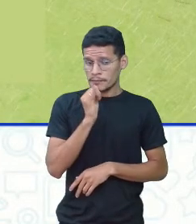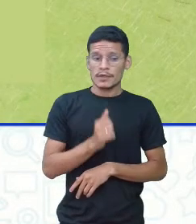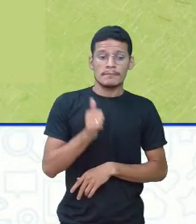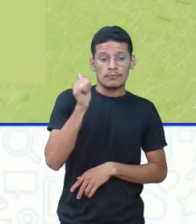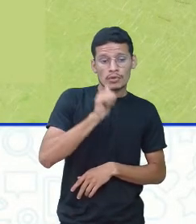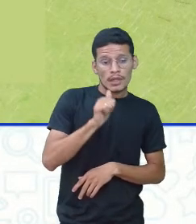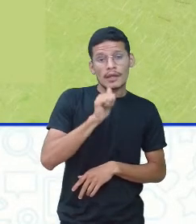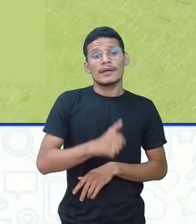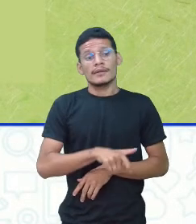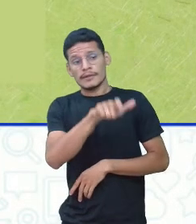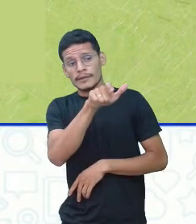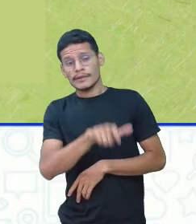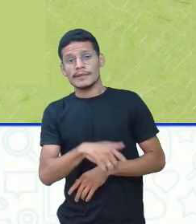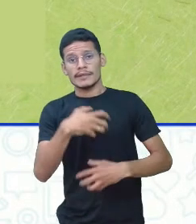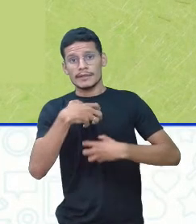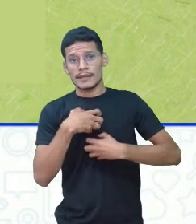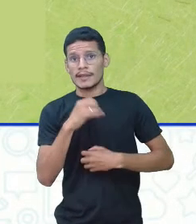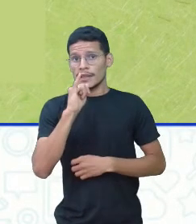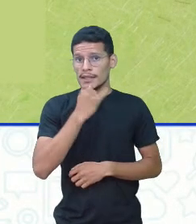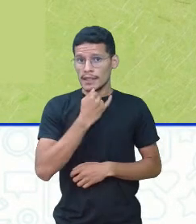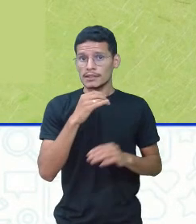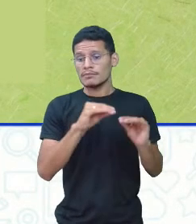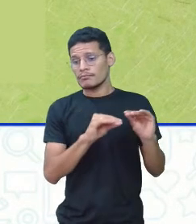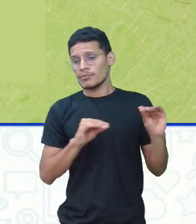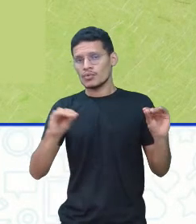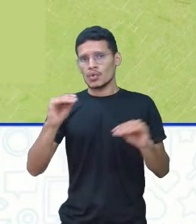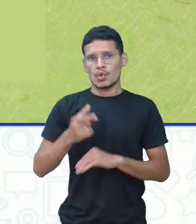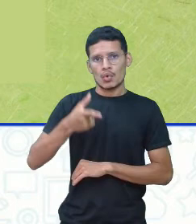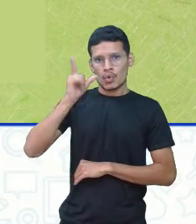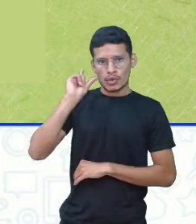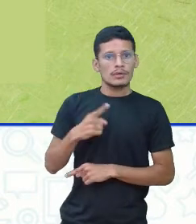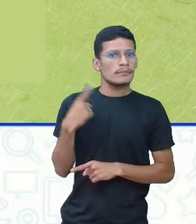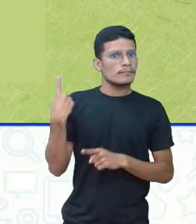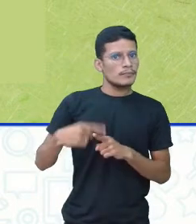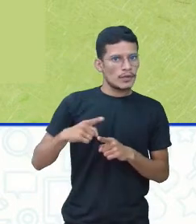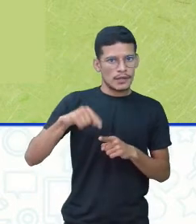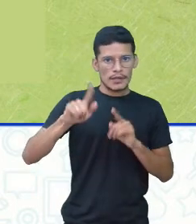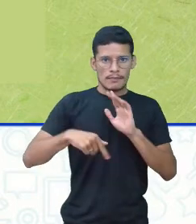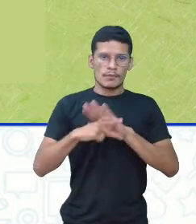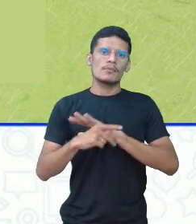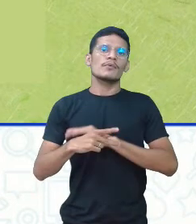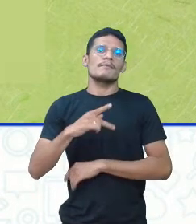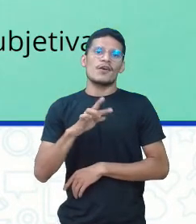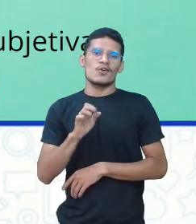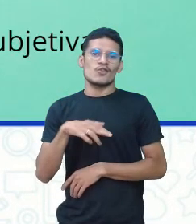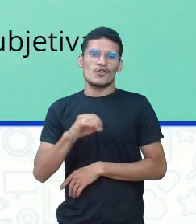qual estava triste mudou-se ontem. Por quê? Porque esse aqui é um pronome relativo.